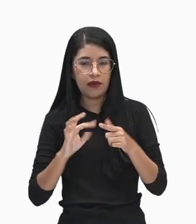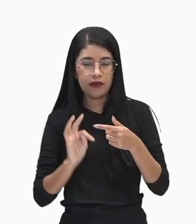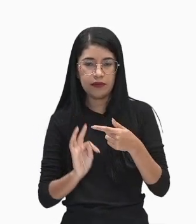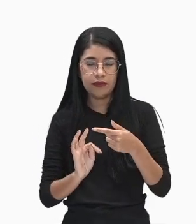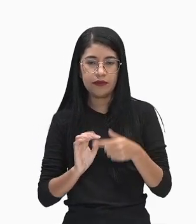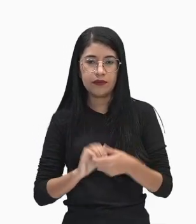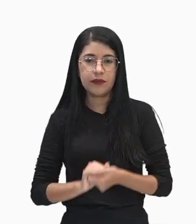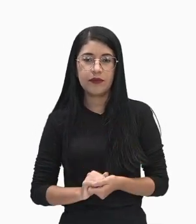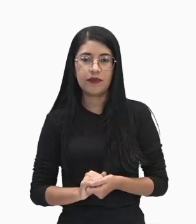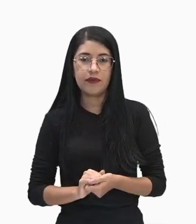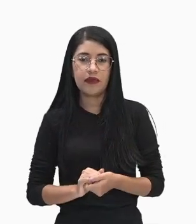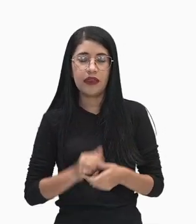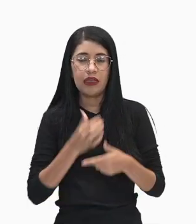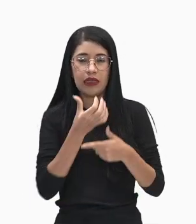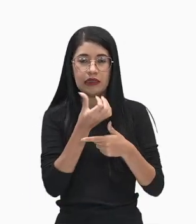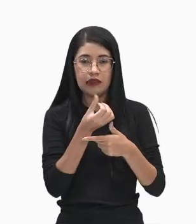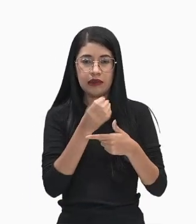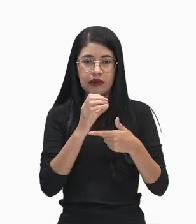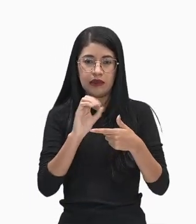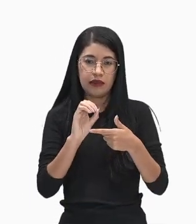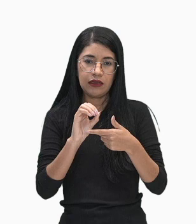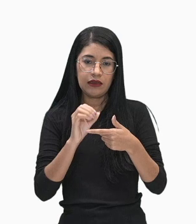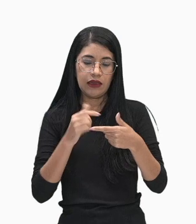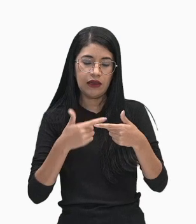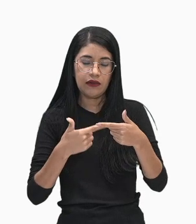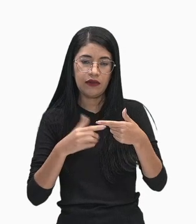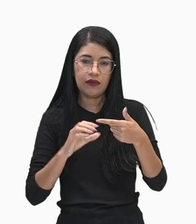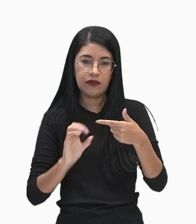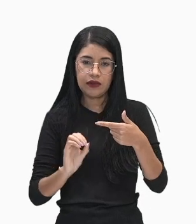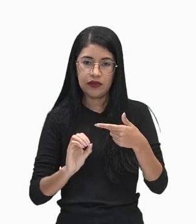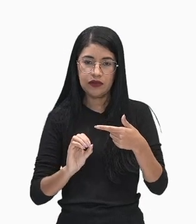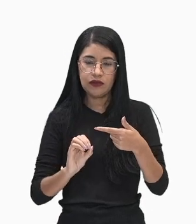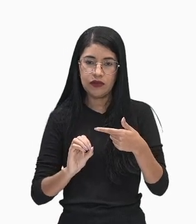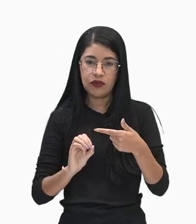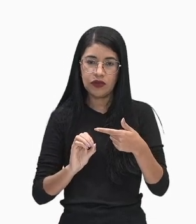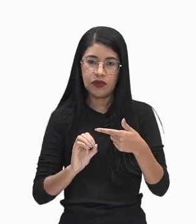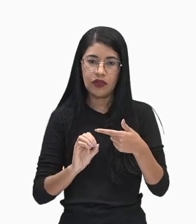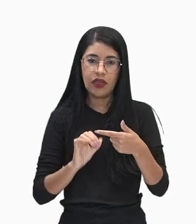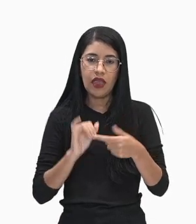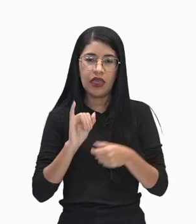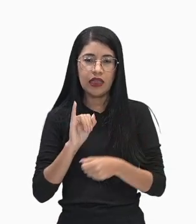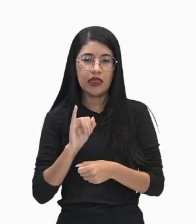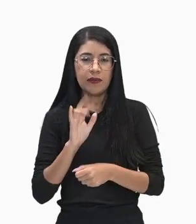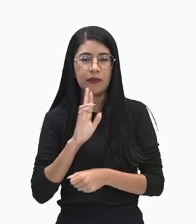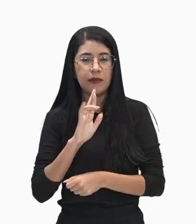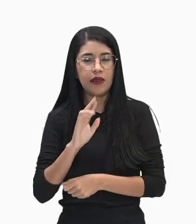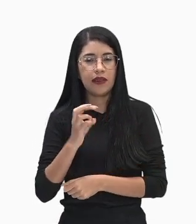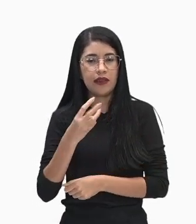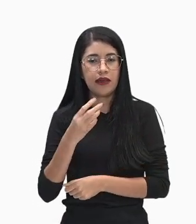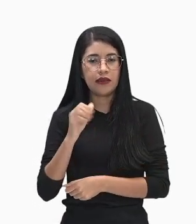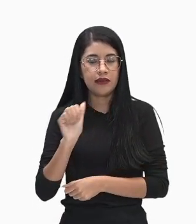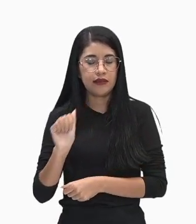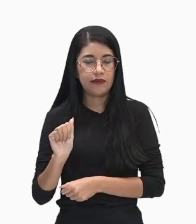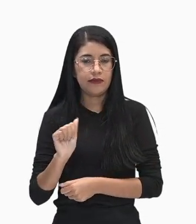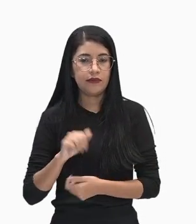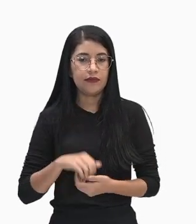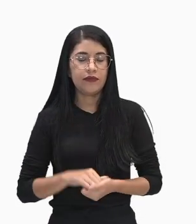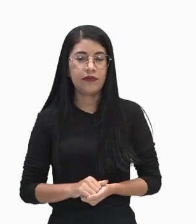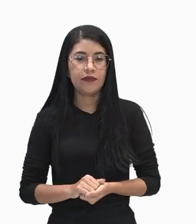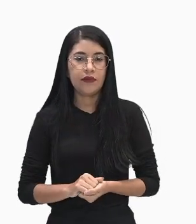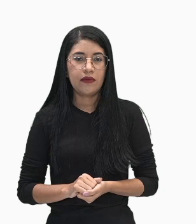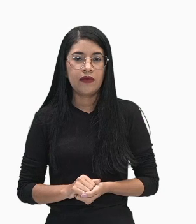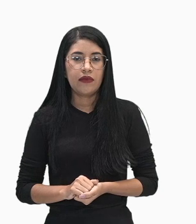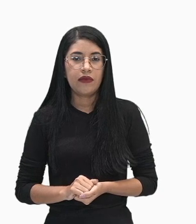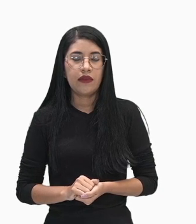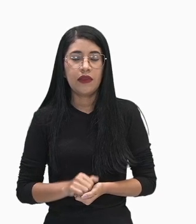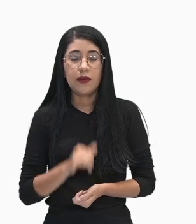E aí a carga é 60, o tempo é 20 e a intensidade é 3 ampere. Temos agora o exemplo